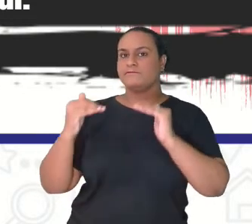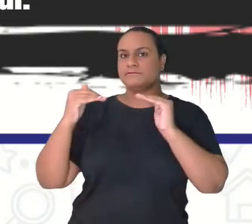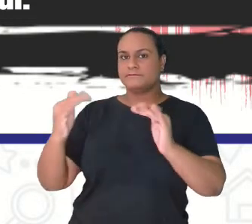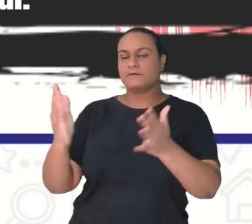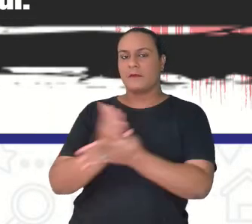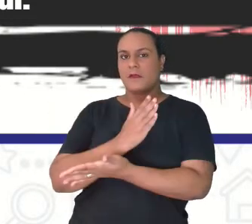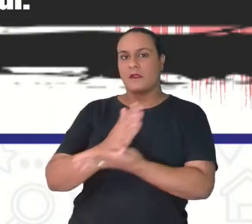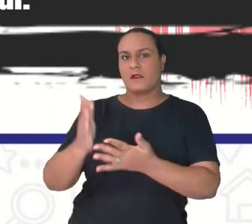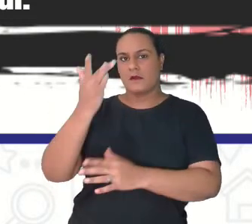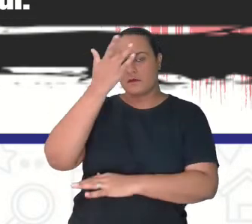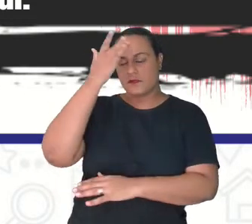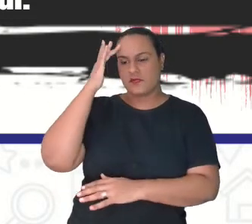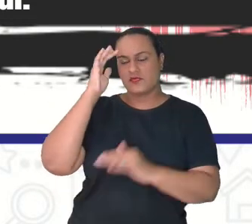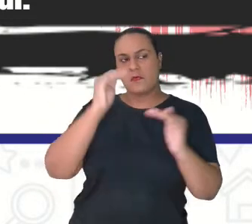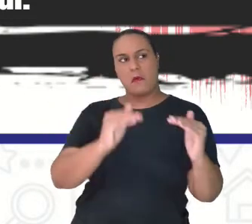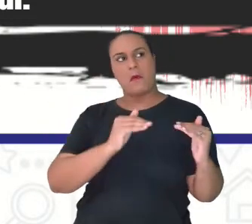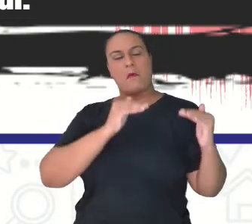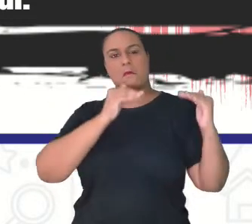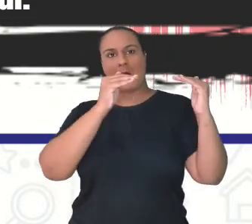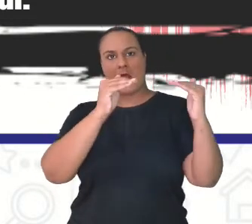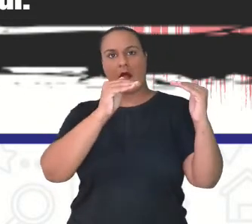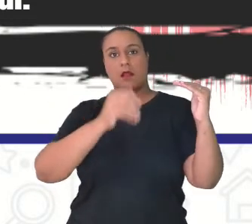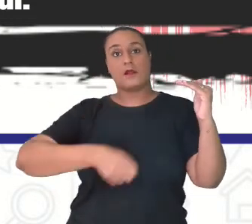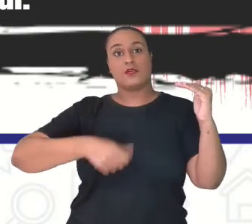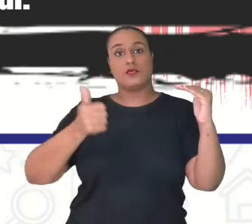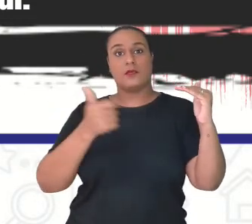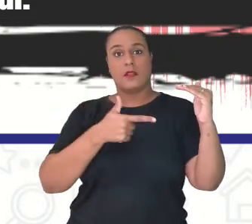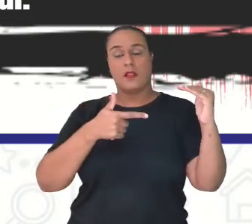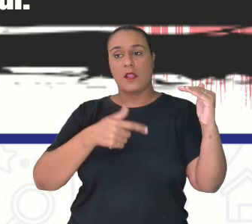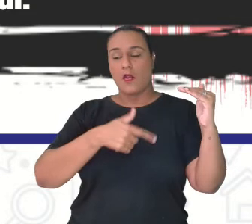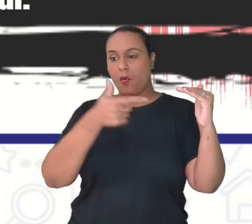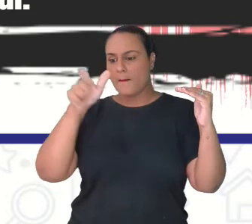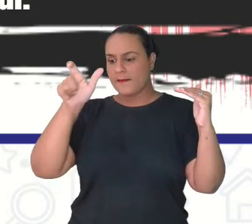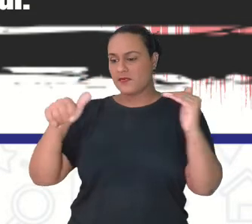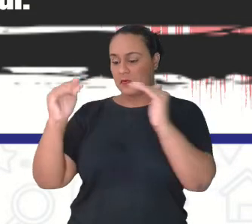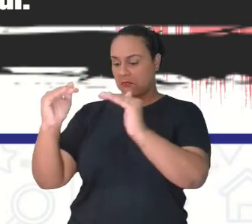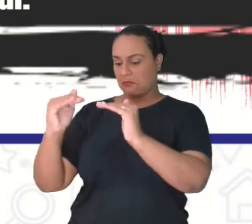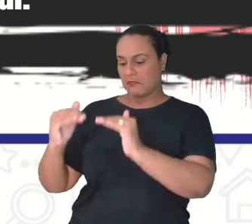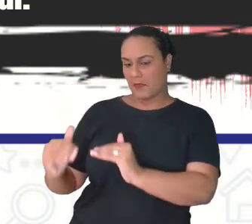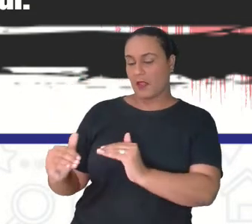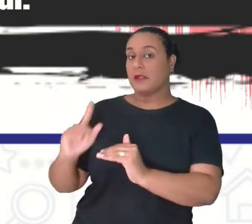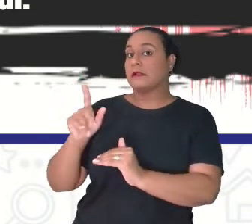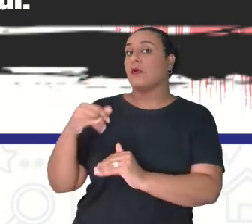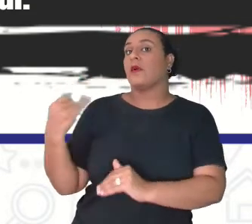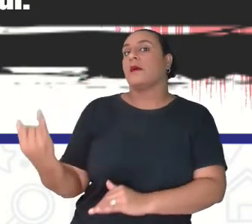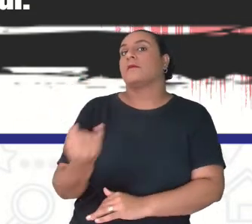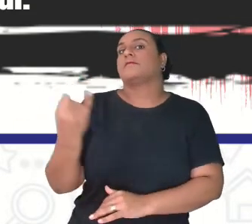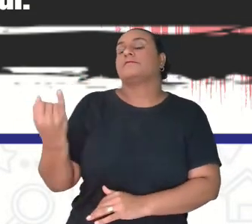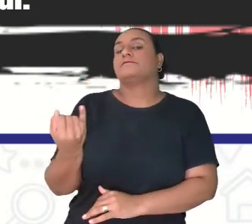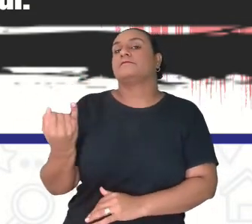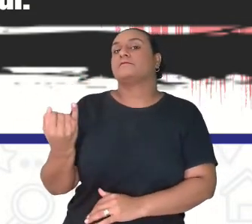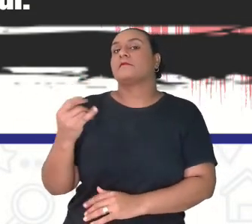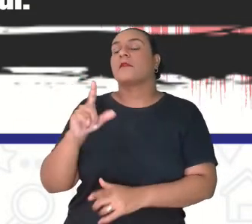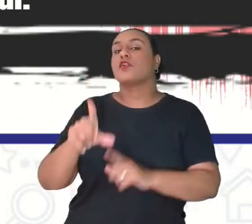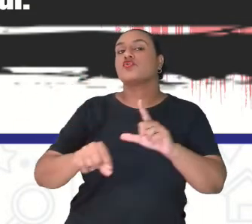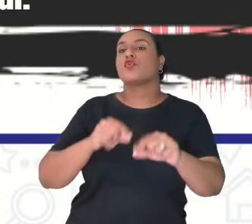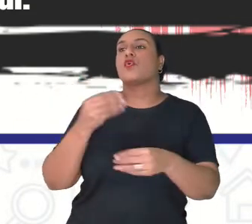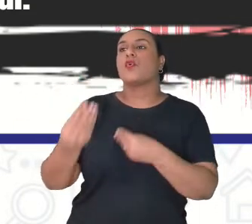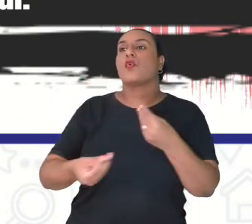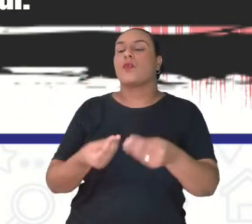eram consideradas mais importantes do que outras, e essa importância ela era definida